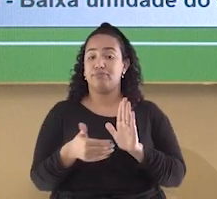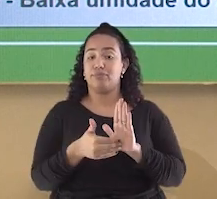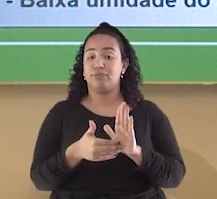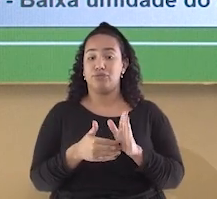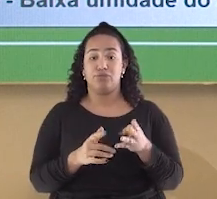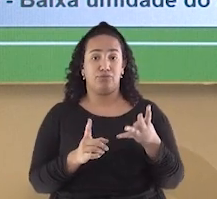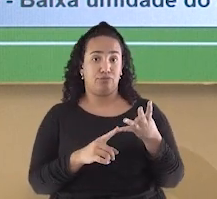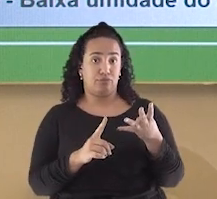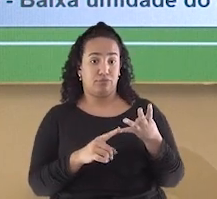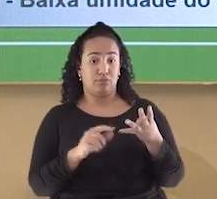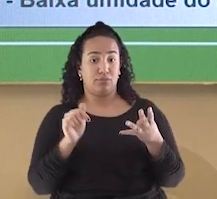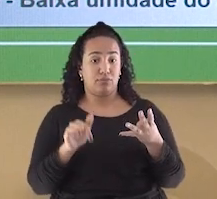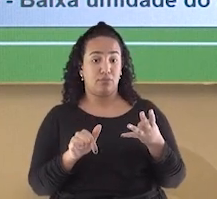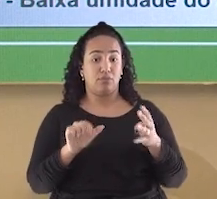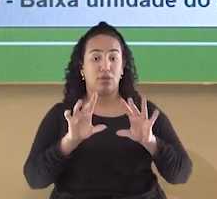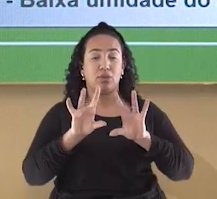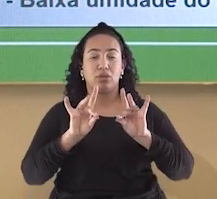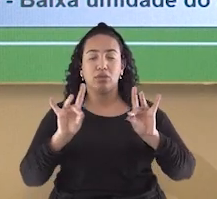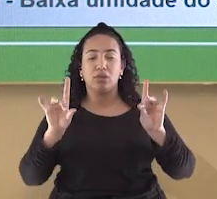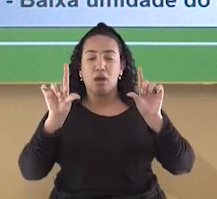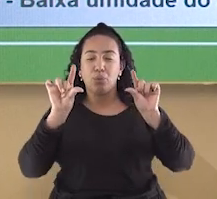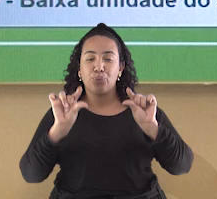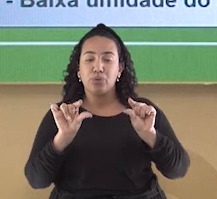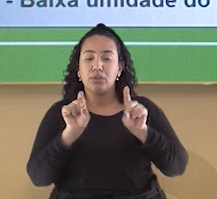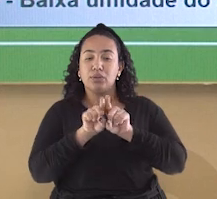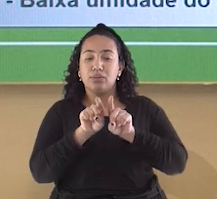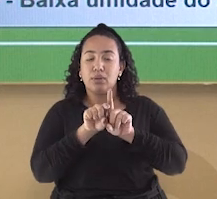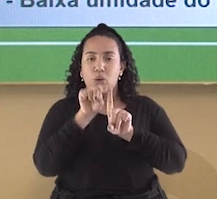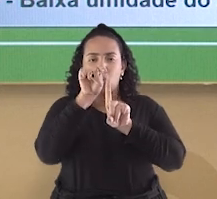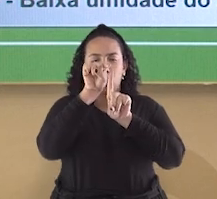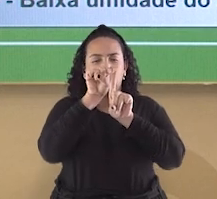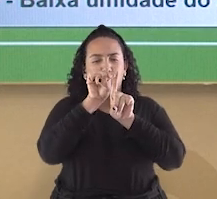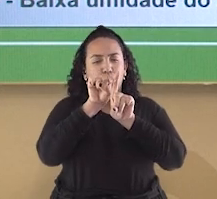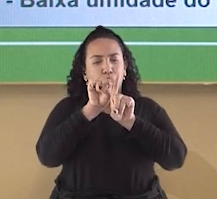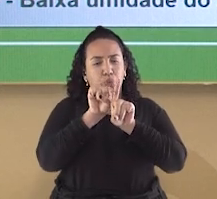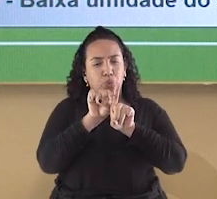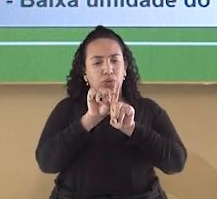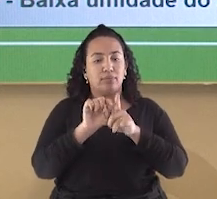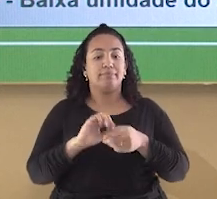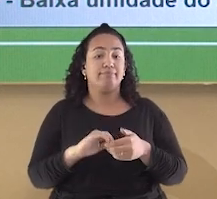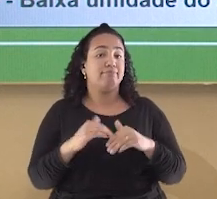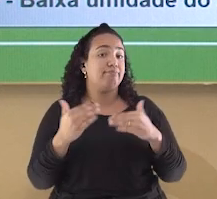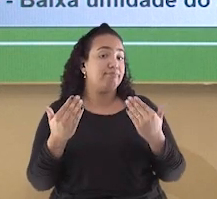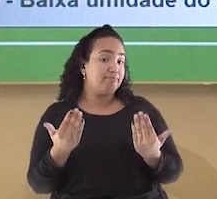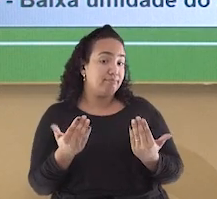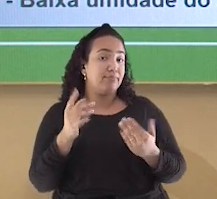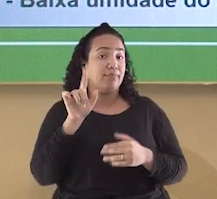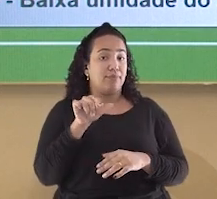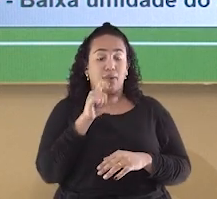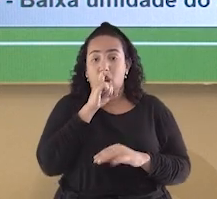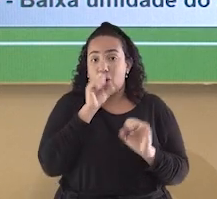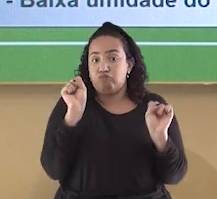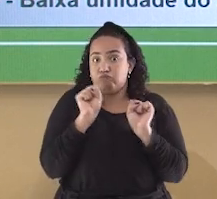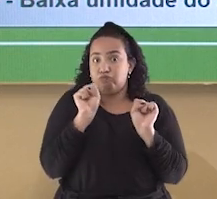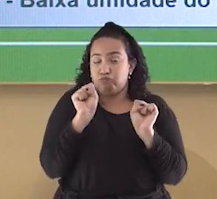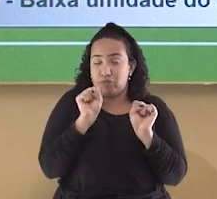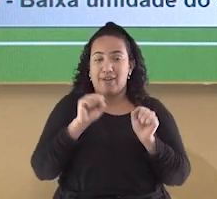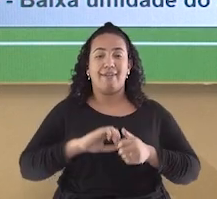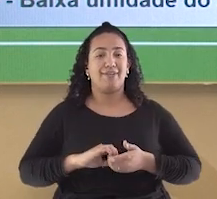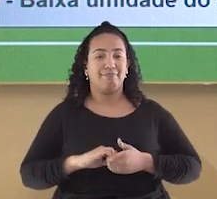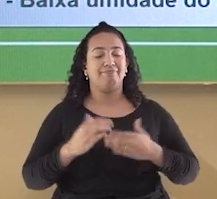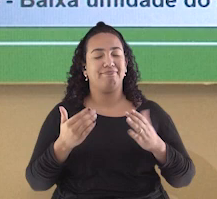baixa umidade do ar e queda acentuada de temperatura. Estamos falando do inverno, né? Pois essas são